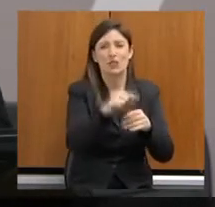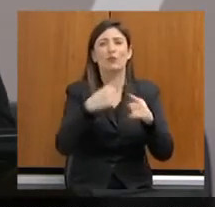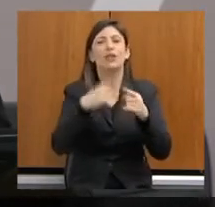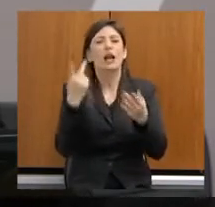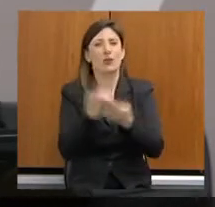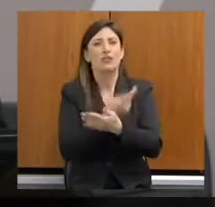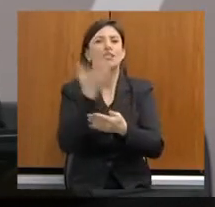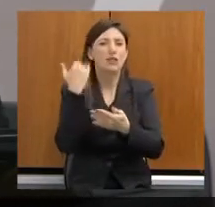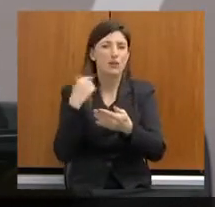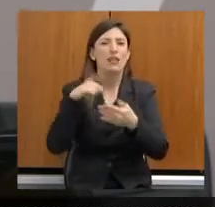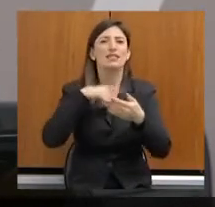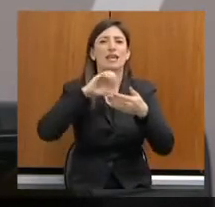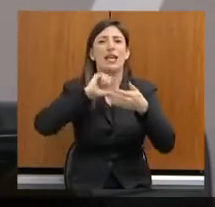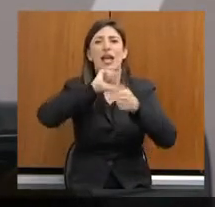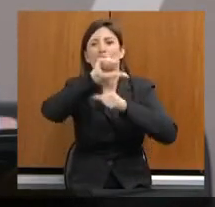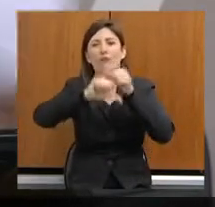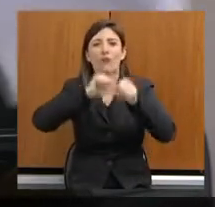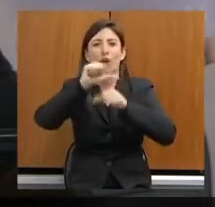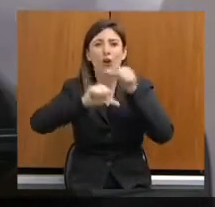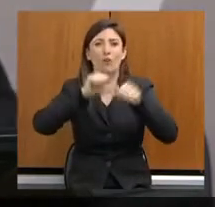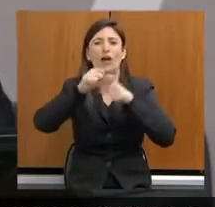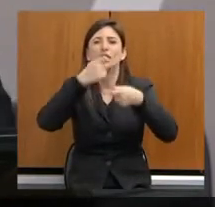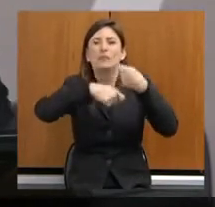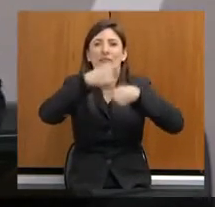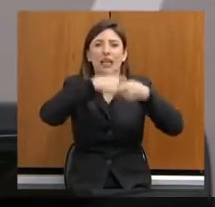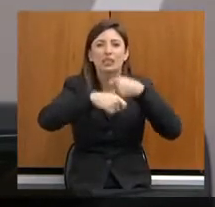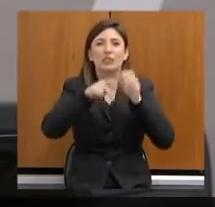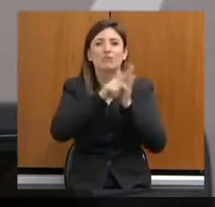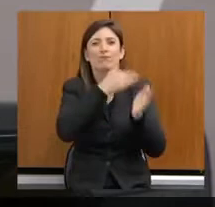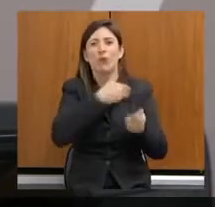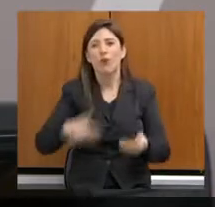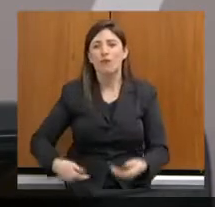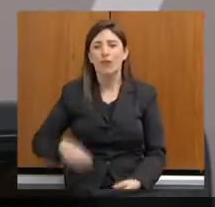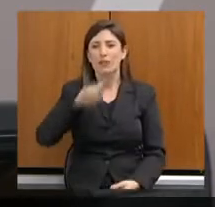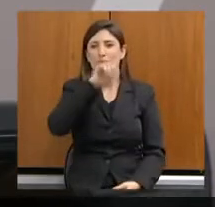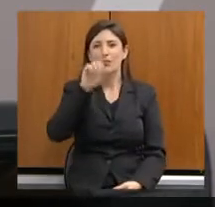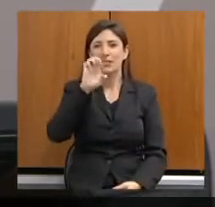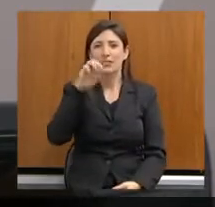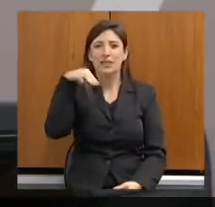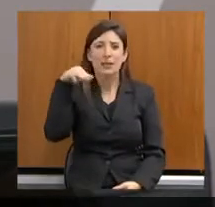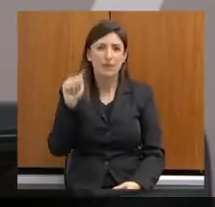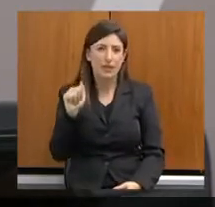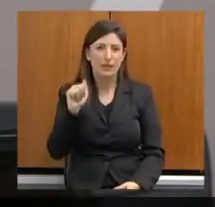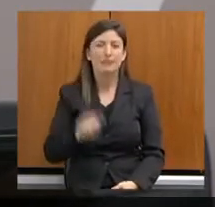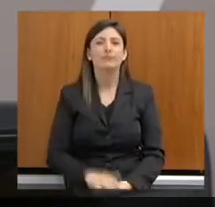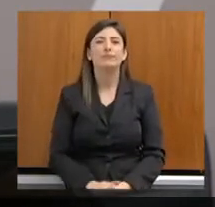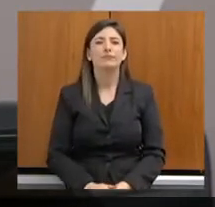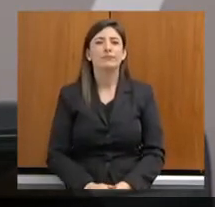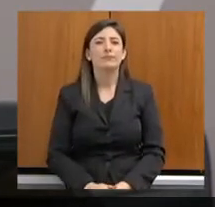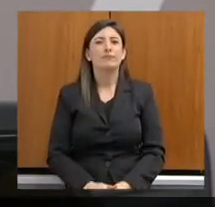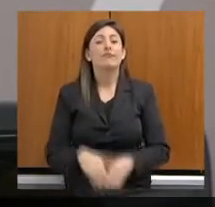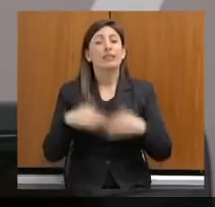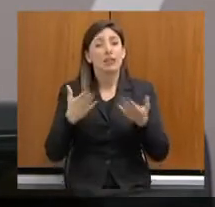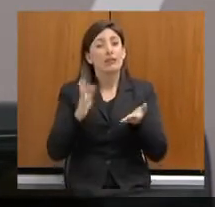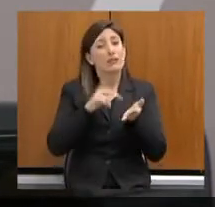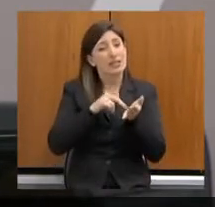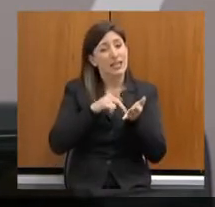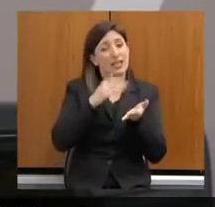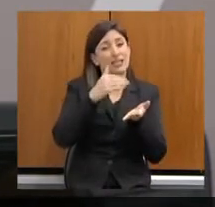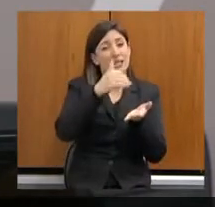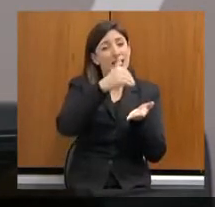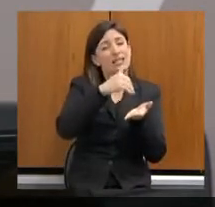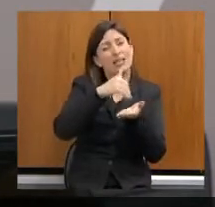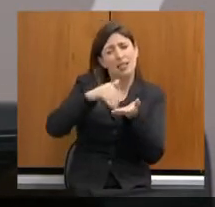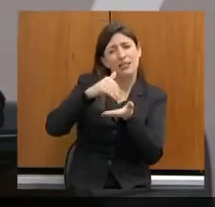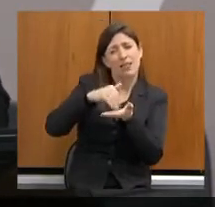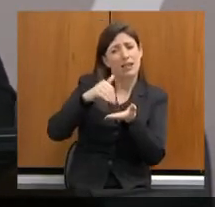administrativa do governo do governo Zema a São essas as considerações é na verdade secretaria eu não considero uma